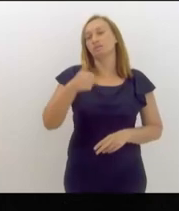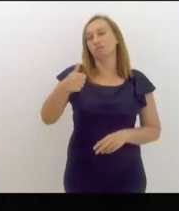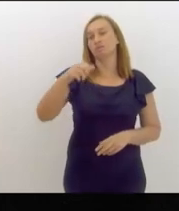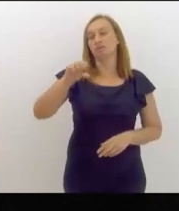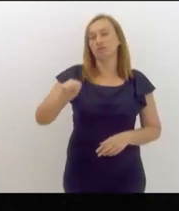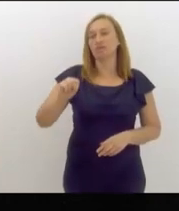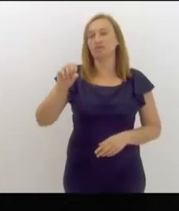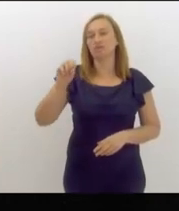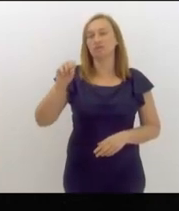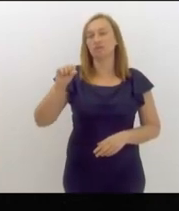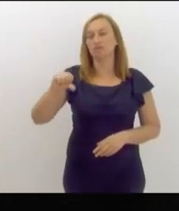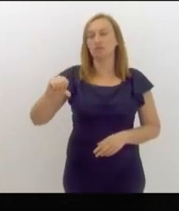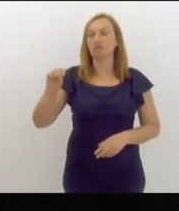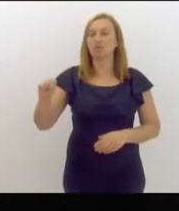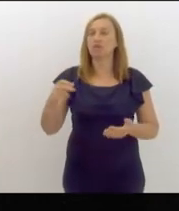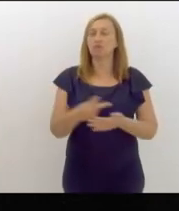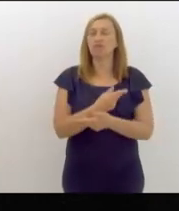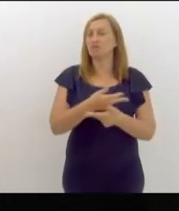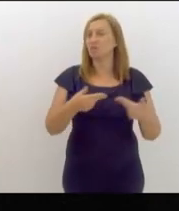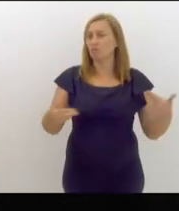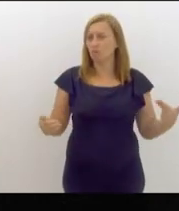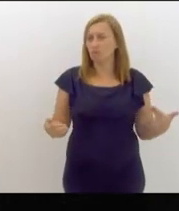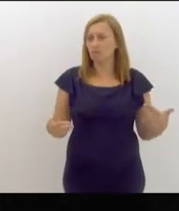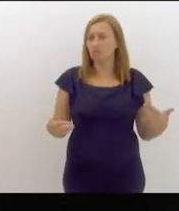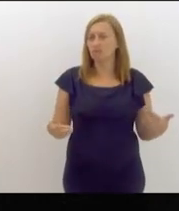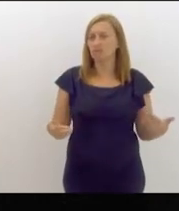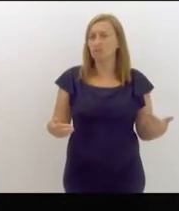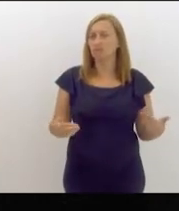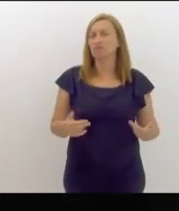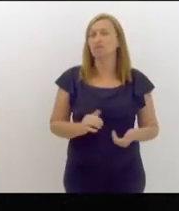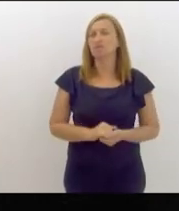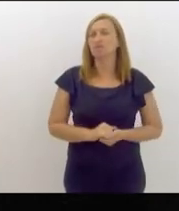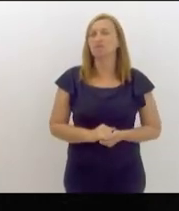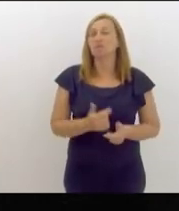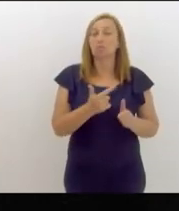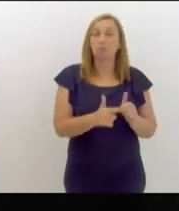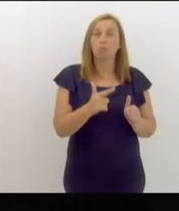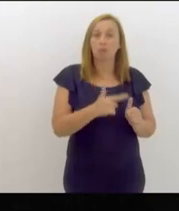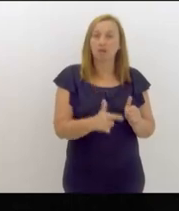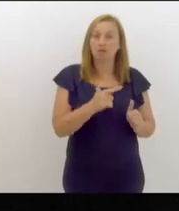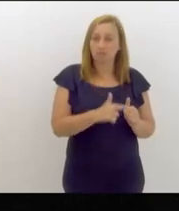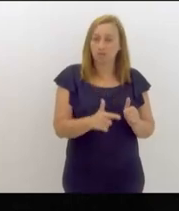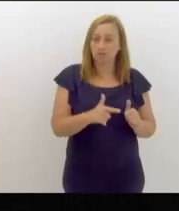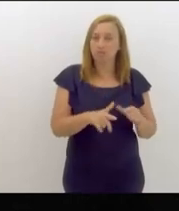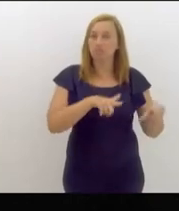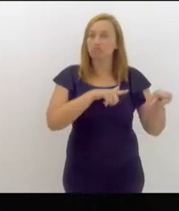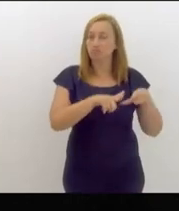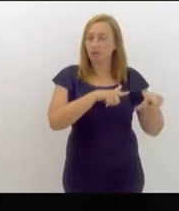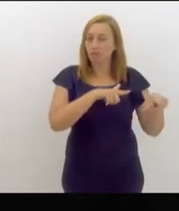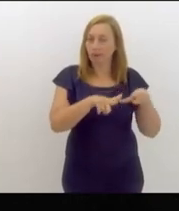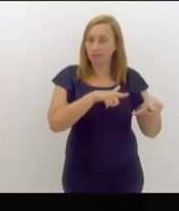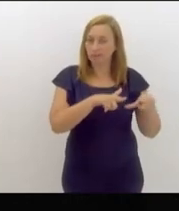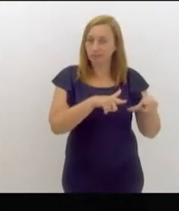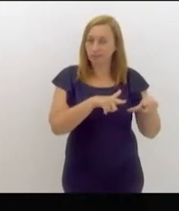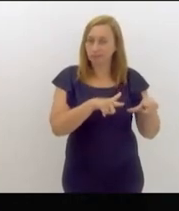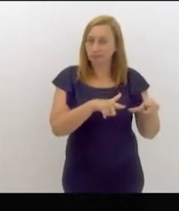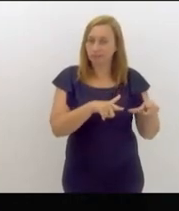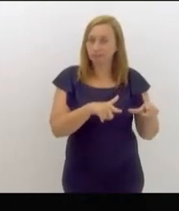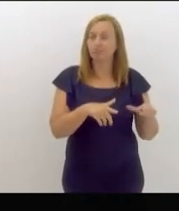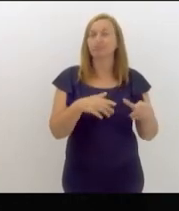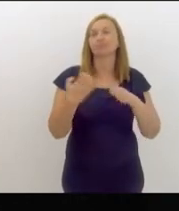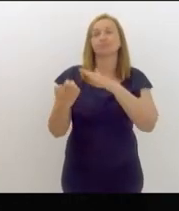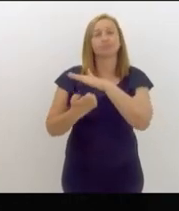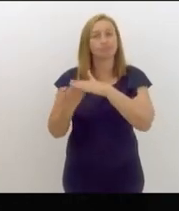coisas como por exemplo a gente teve vários indícios de problemas na prestação desse serviço e as